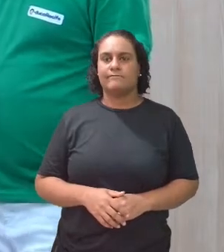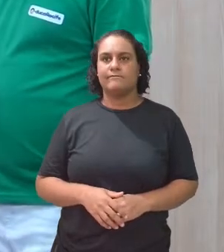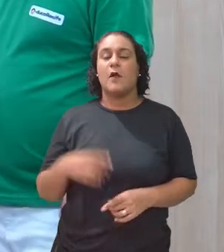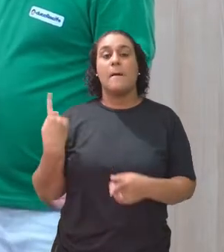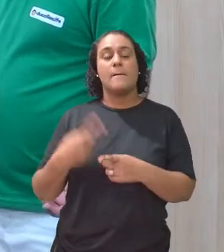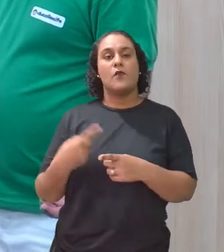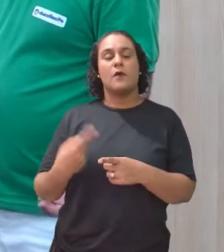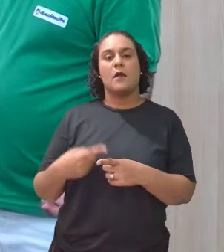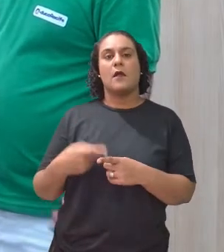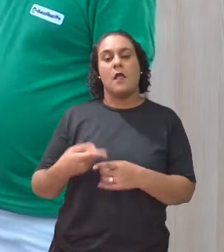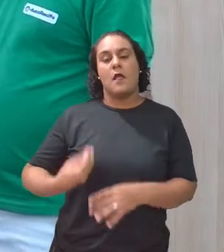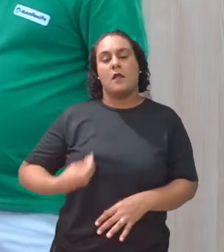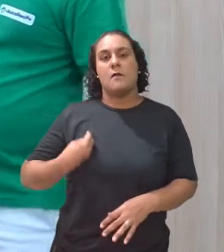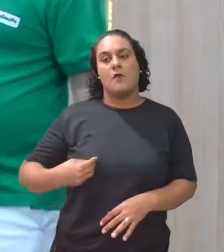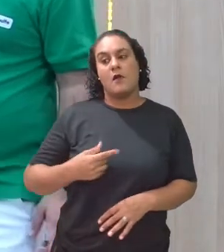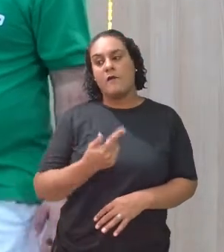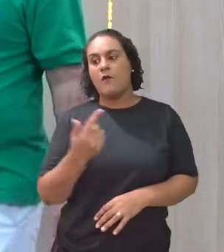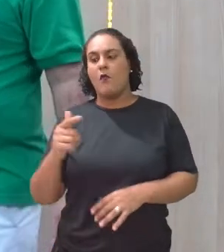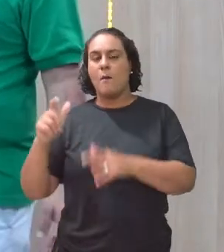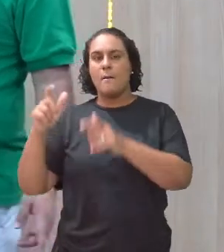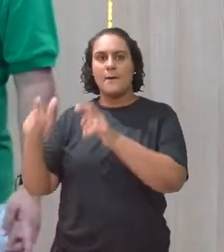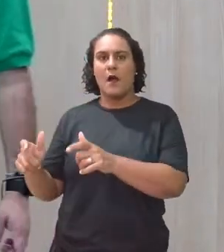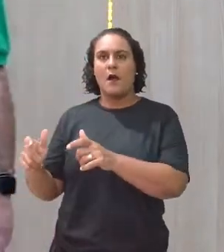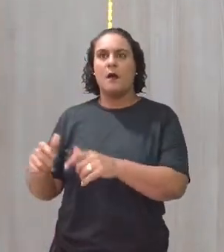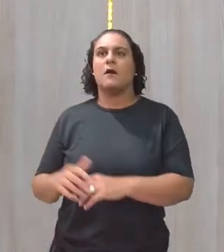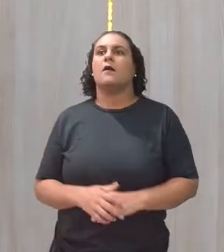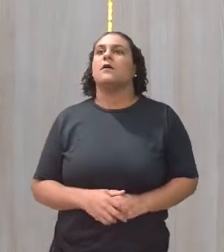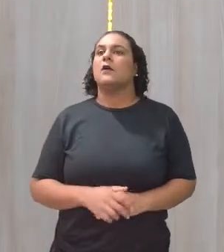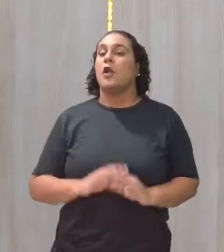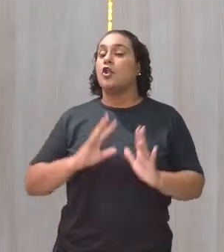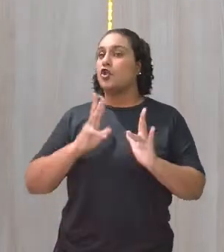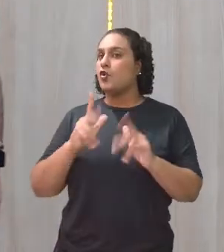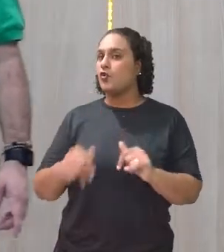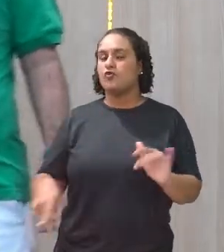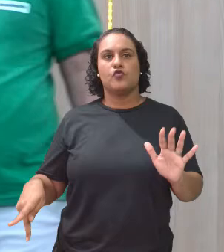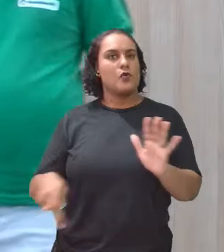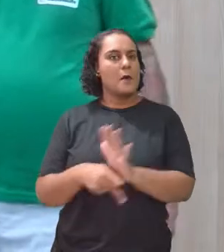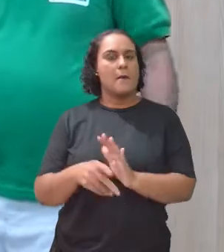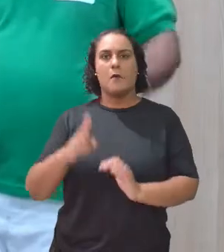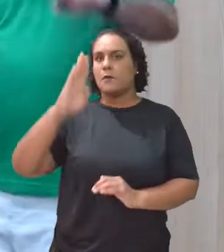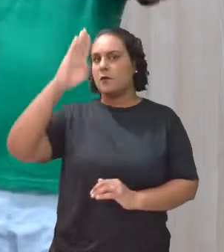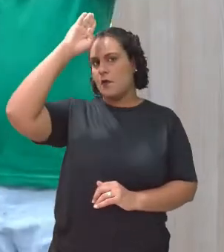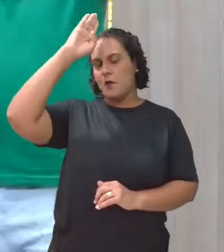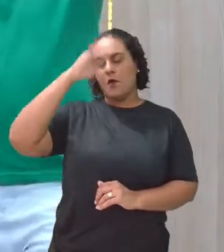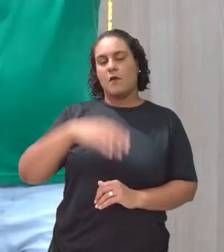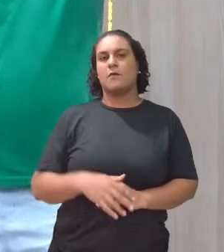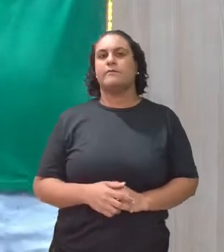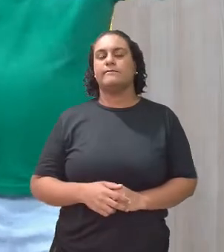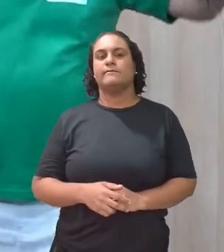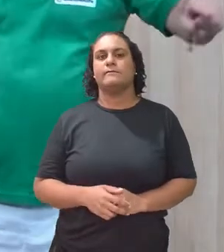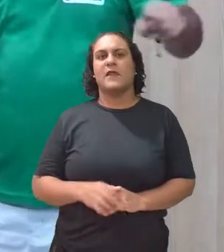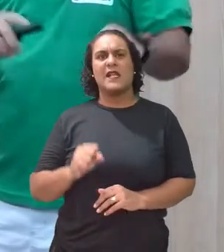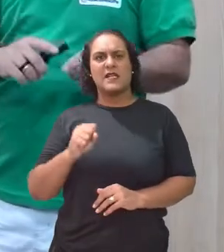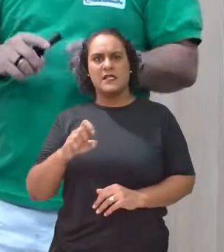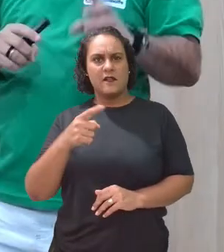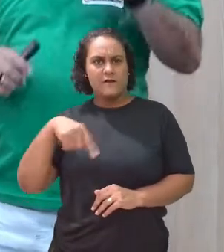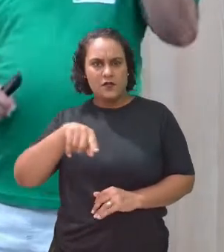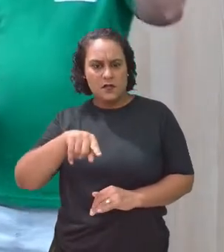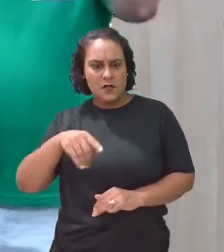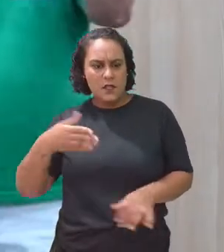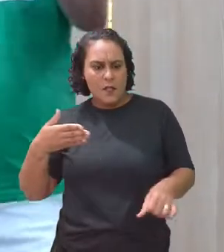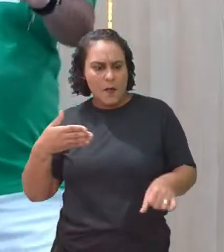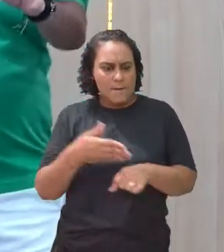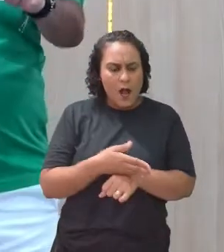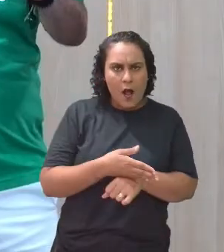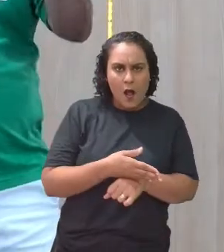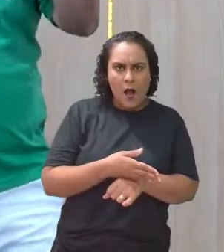Então, deixa eu ver se eu coloquei. Aqui, ó, todos aqueles que não pertenciam a Roma. Então, você não esteve dentro